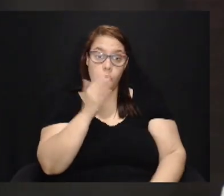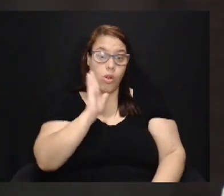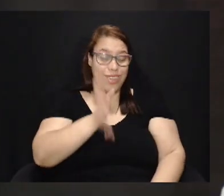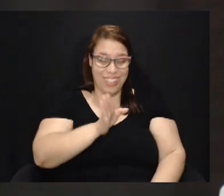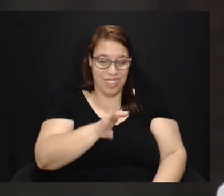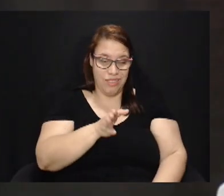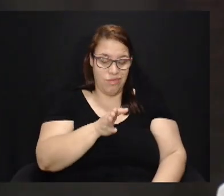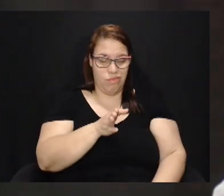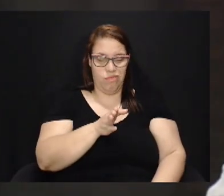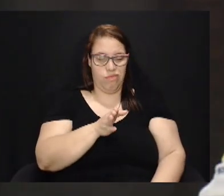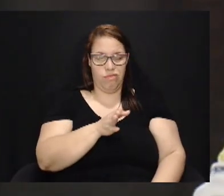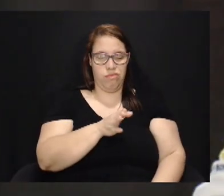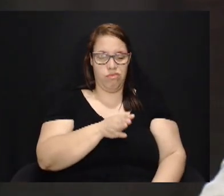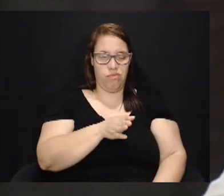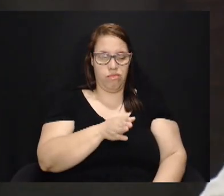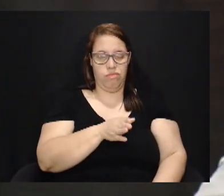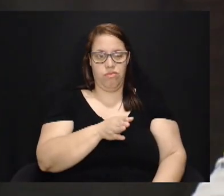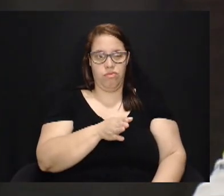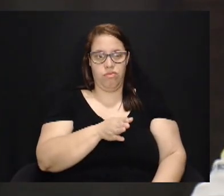naquele momento